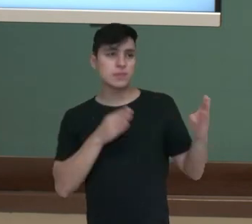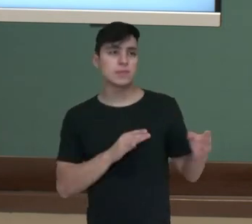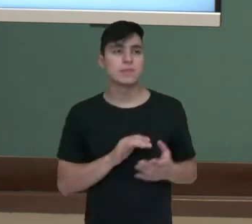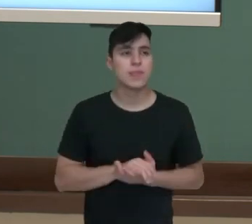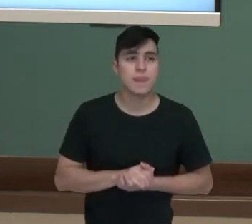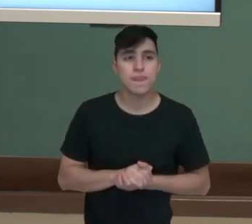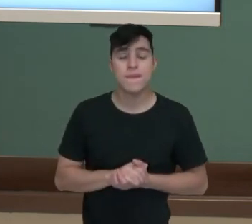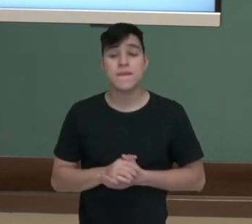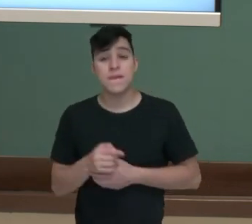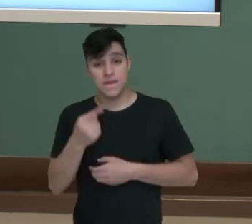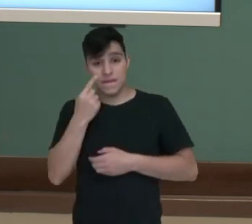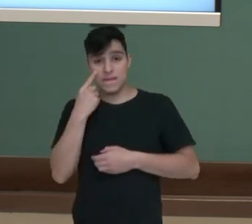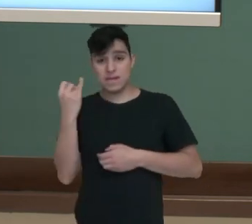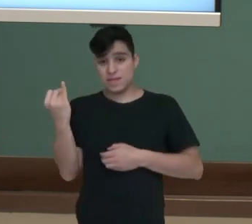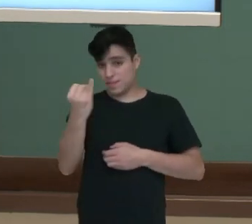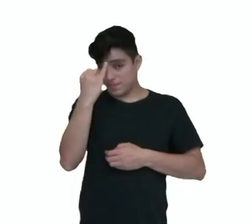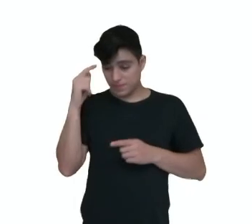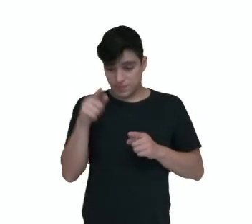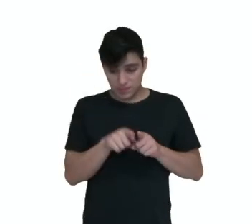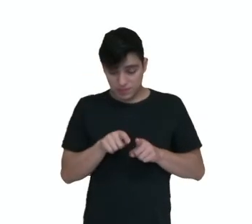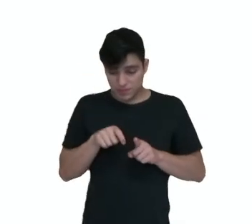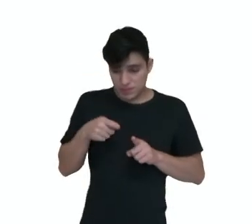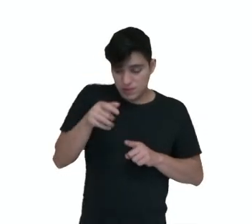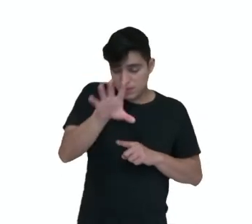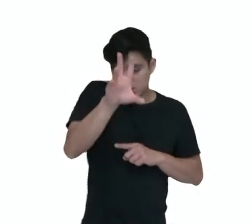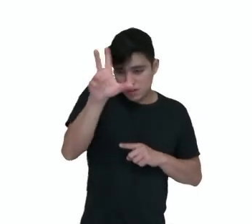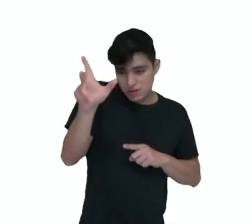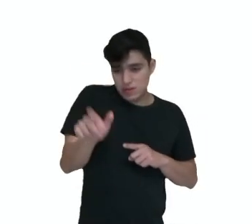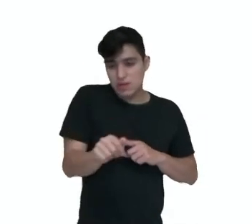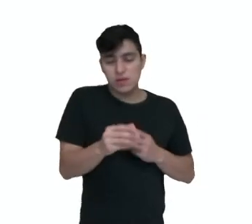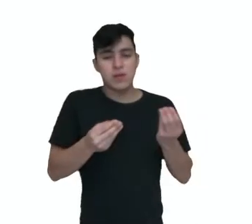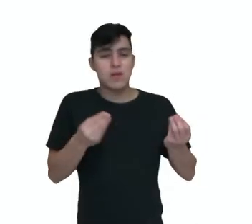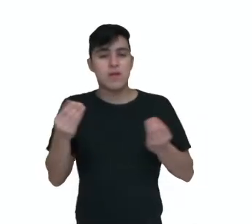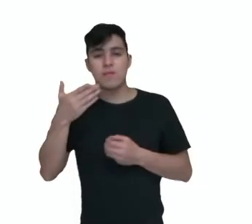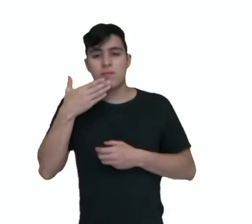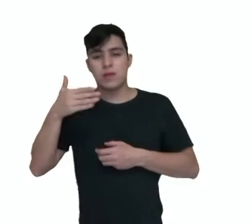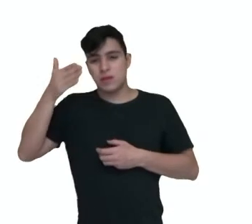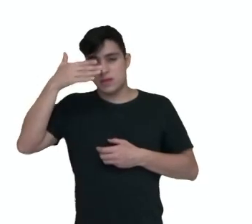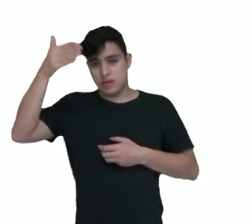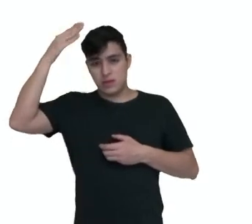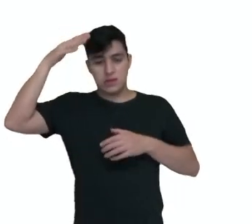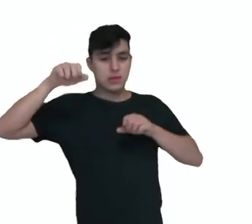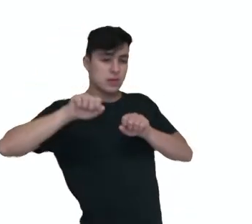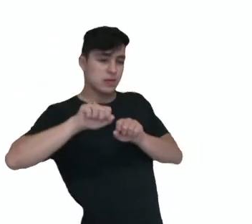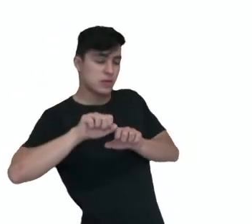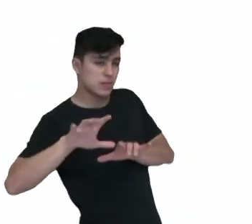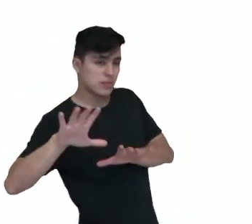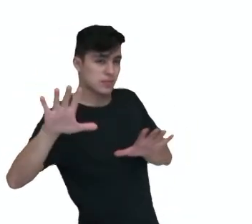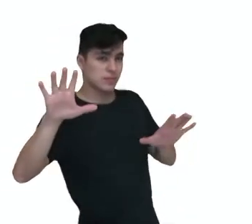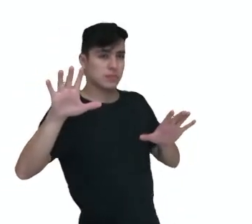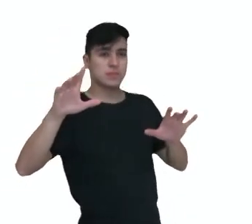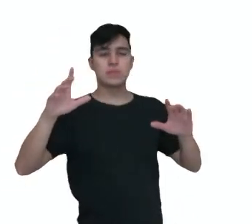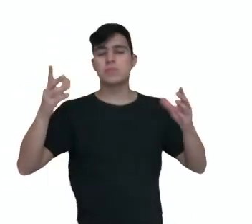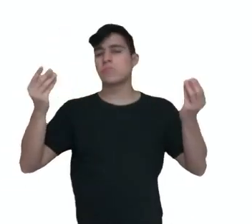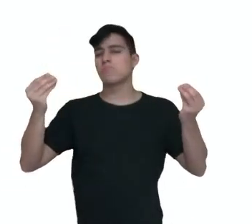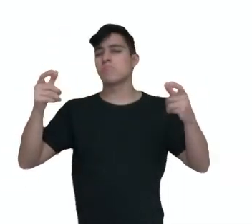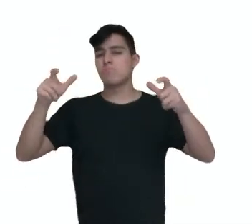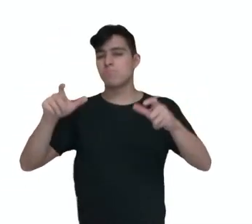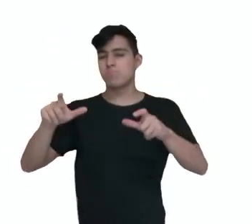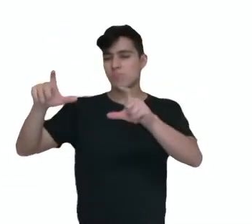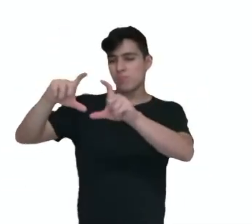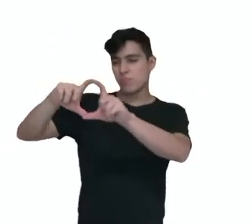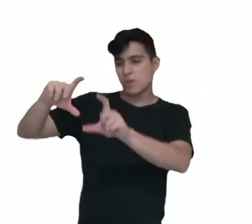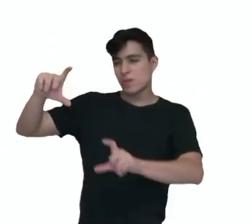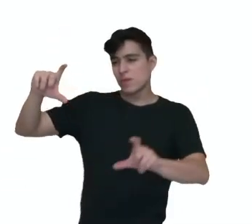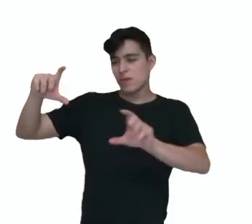outra questão importante sobre a África é a expansão do Islã na África setentrional, né? Então ali nós vamos